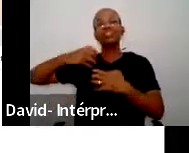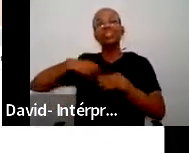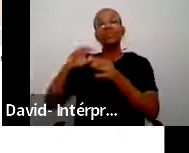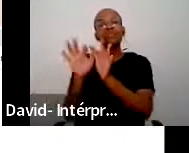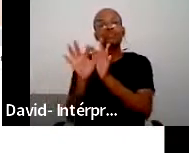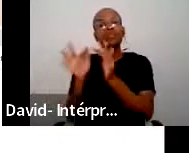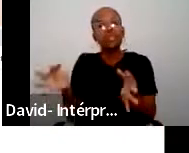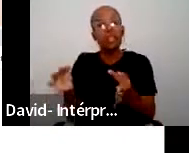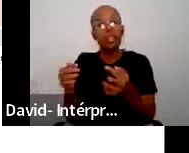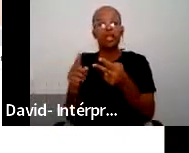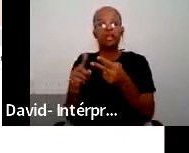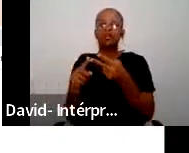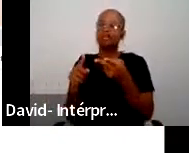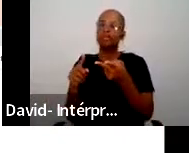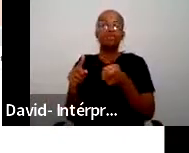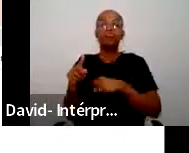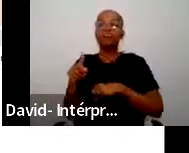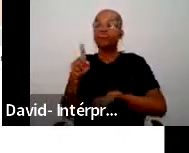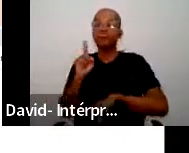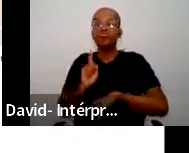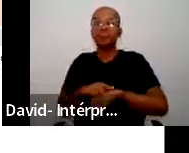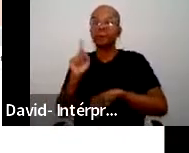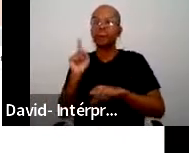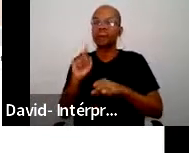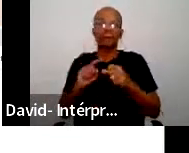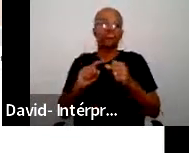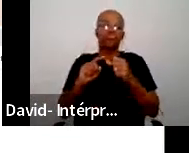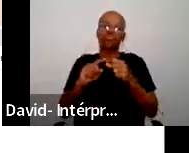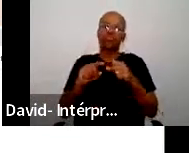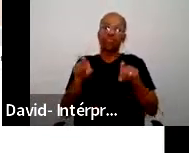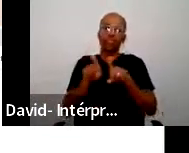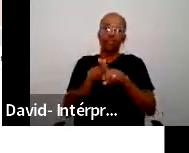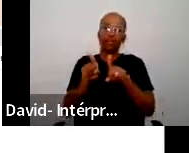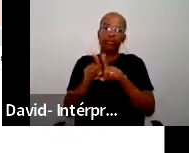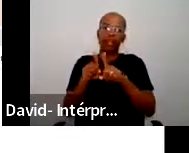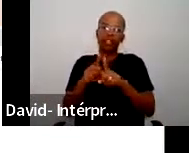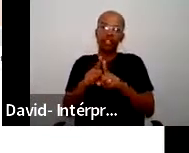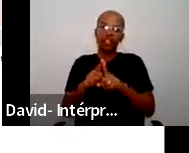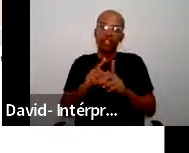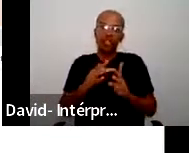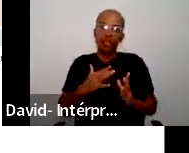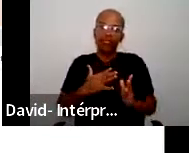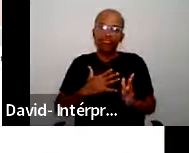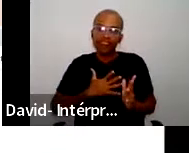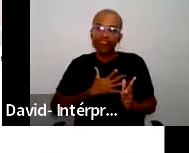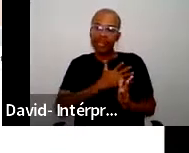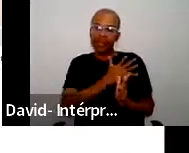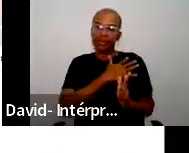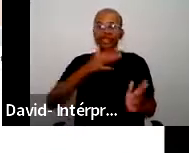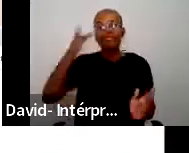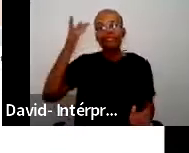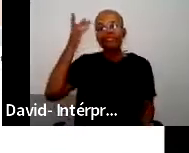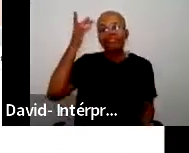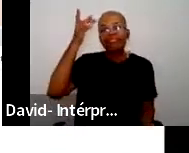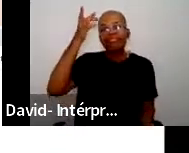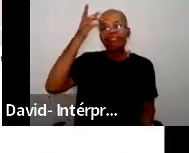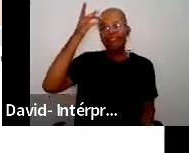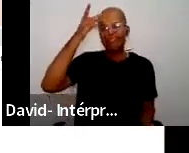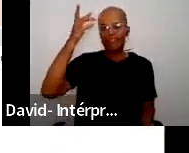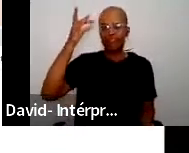ou espontaneístas e também de enviesamentos ideológicos, ao assumirem as